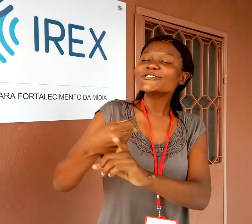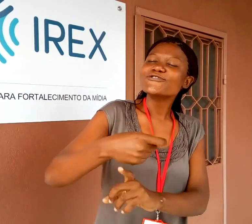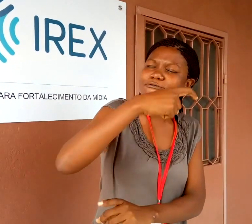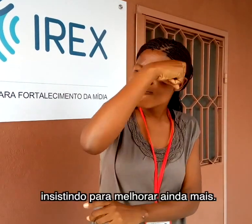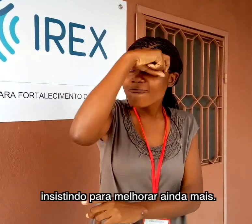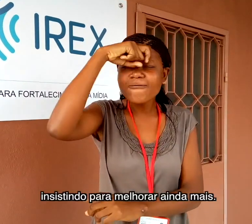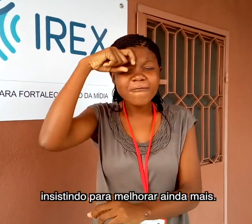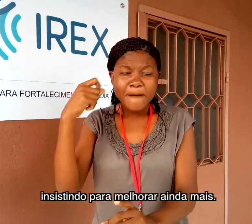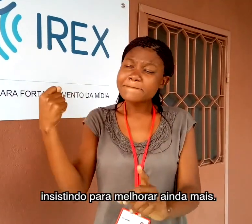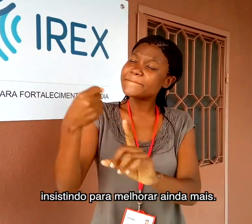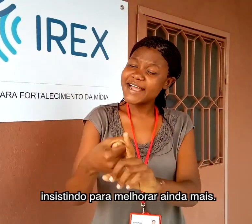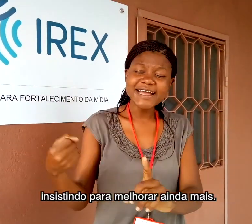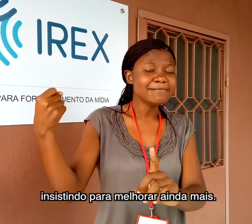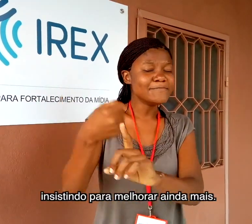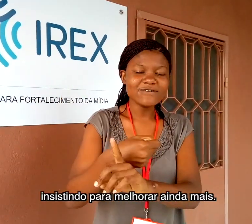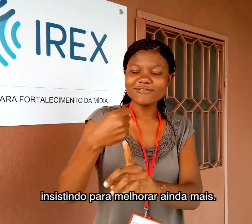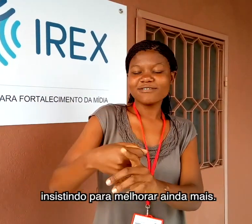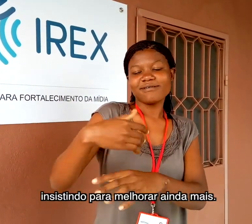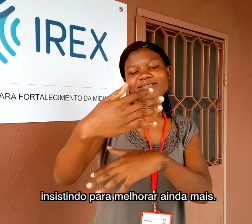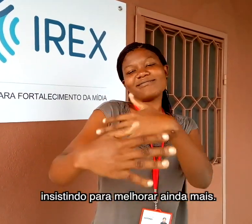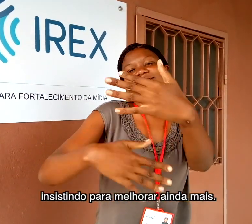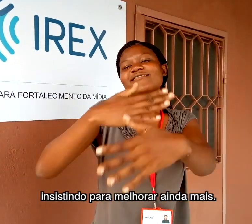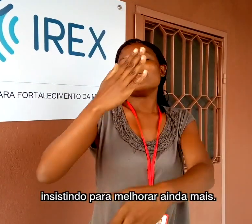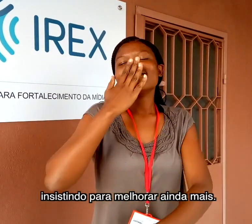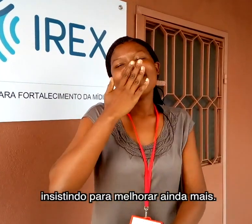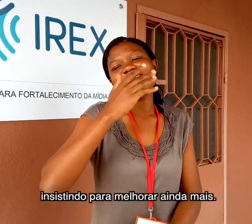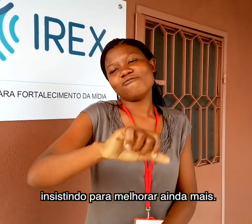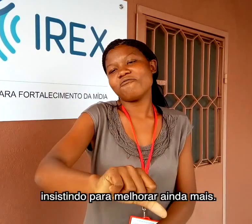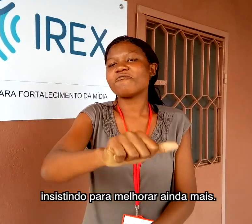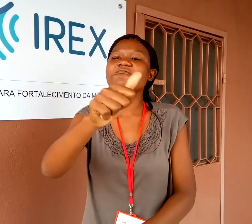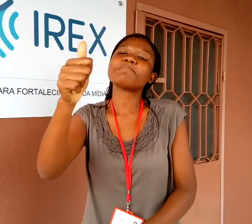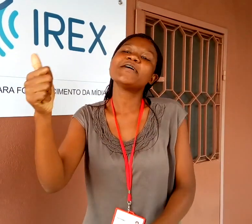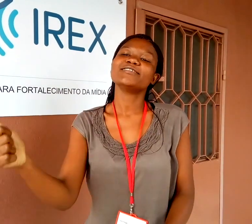trabalhar, insistindo e melhorando o trabalho.